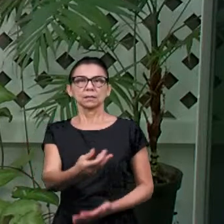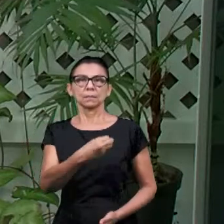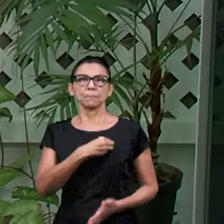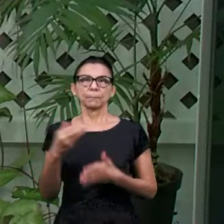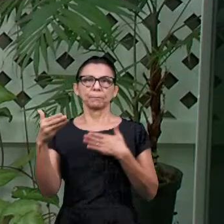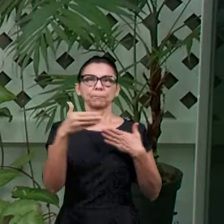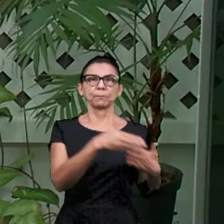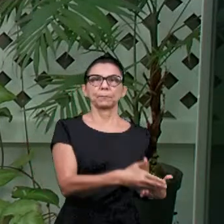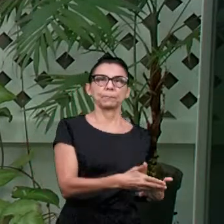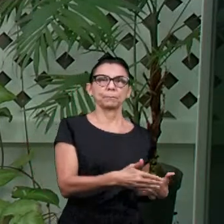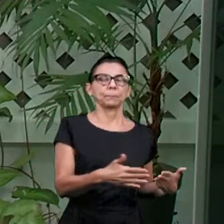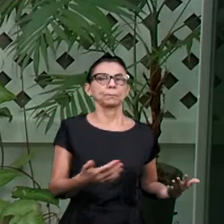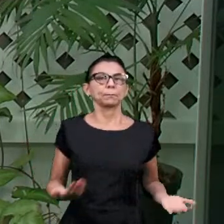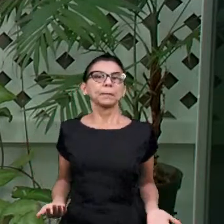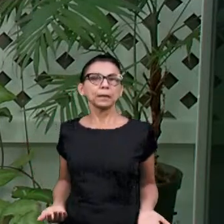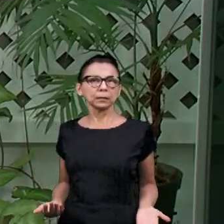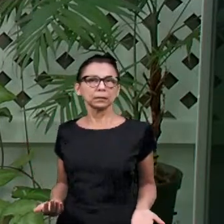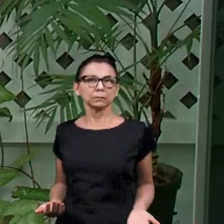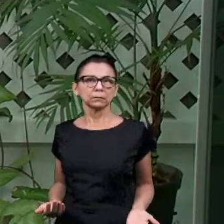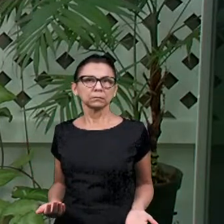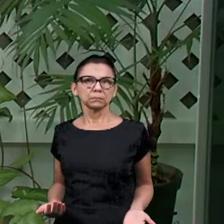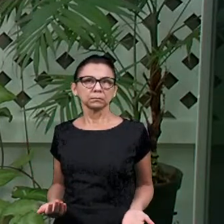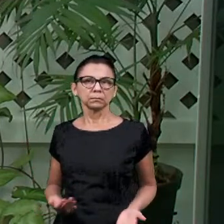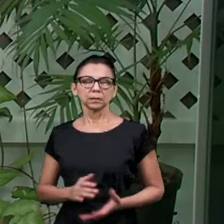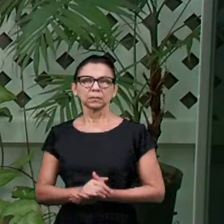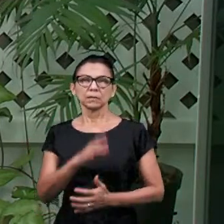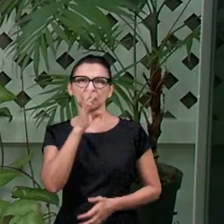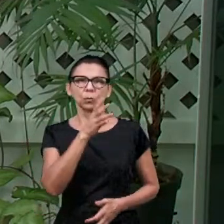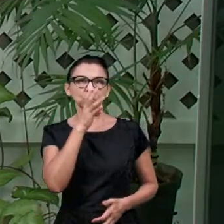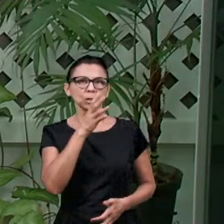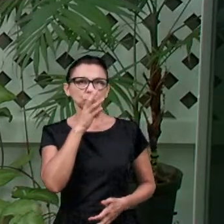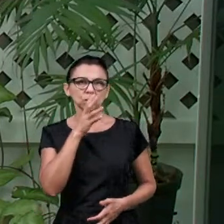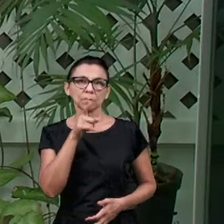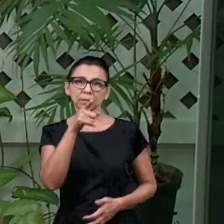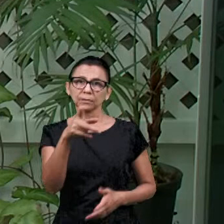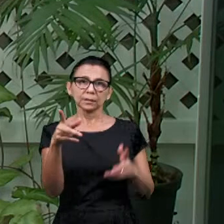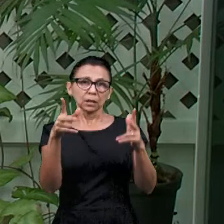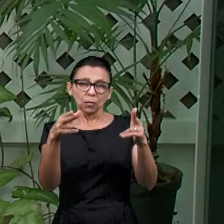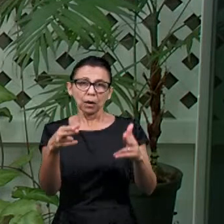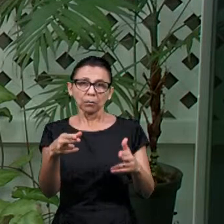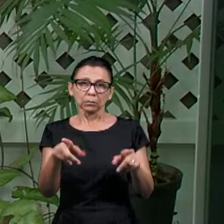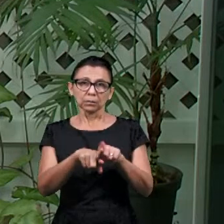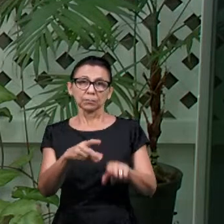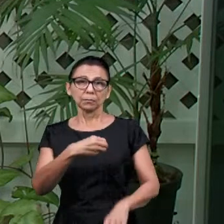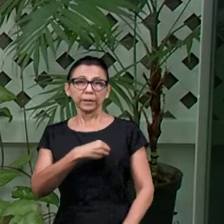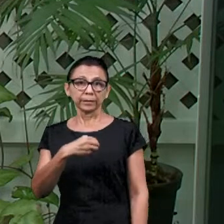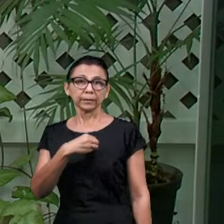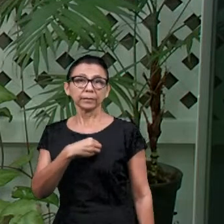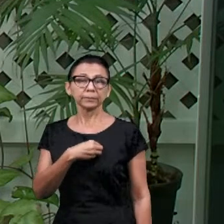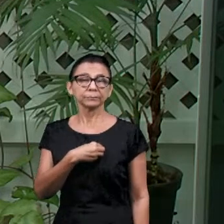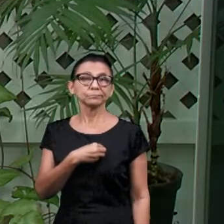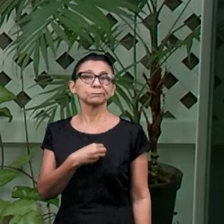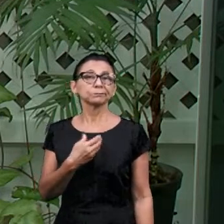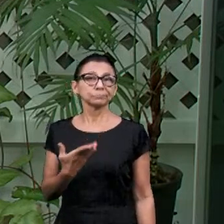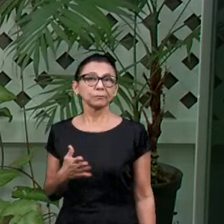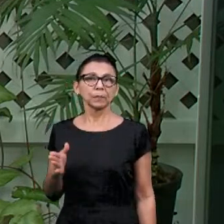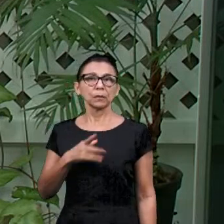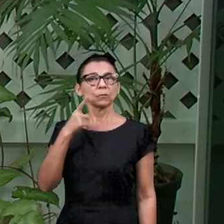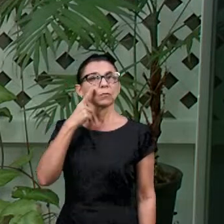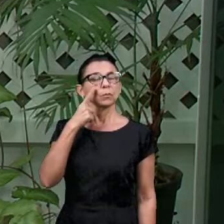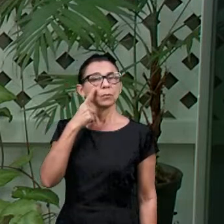você às vezes tem também, não é mesmo? Então, nós vamos falar na vida do crente.